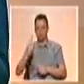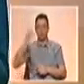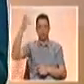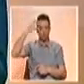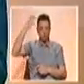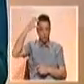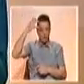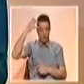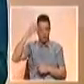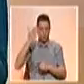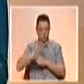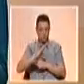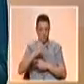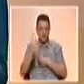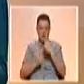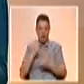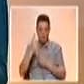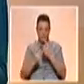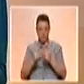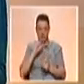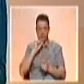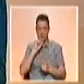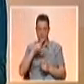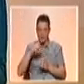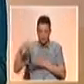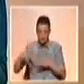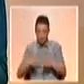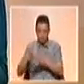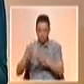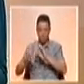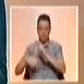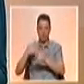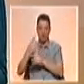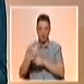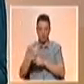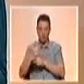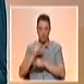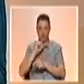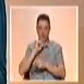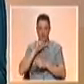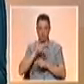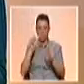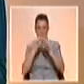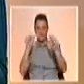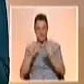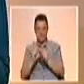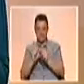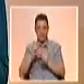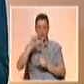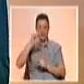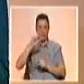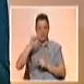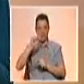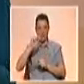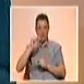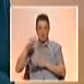chuveiro, de algumas utilizações, podem ser encaminhadas, depuradas... por esses sistemas, que também são leitos de